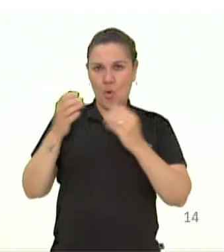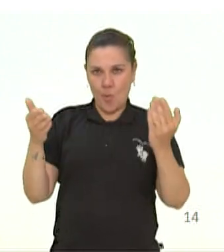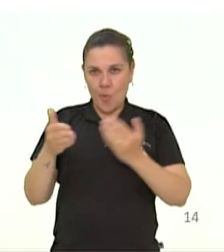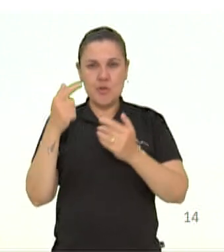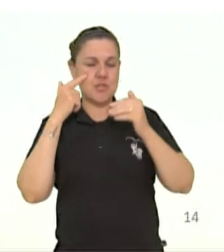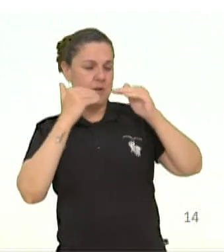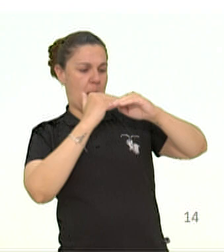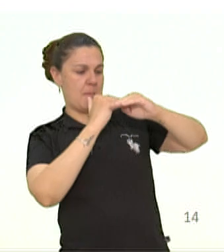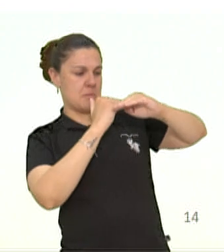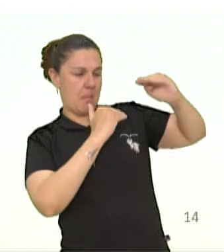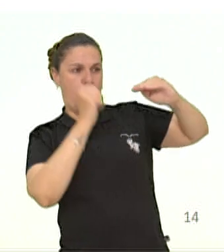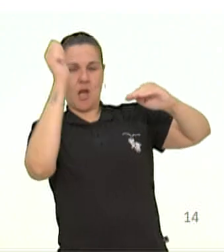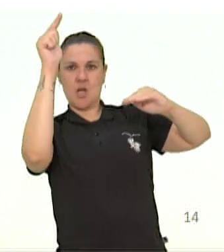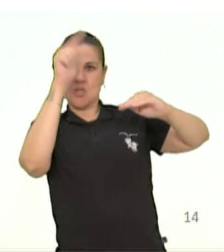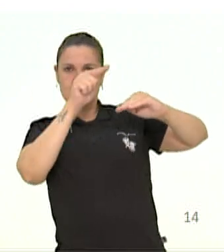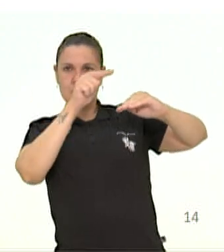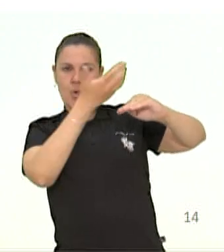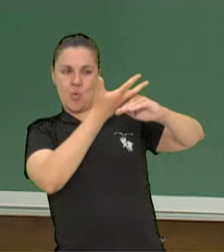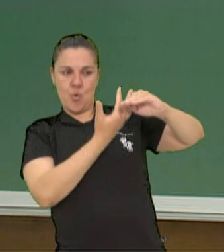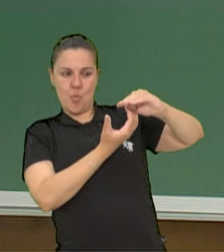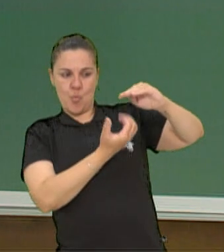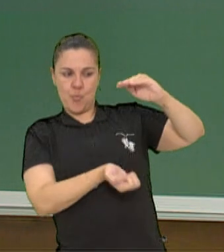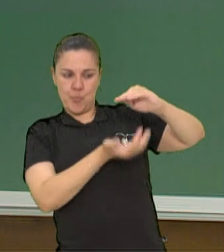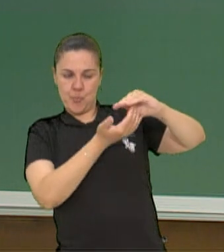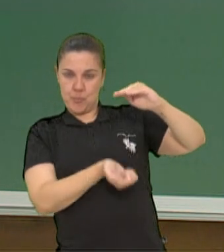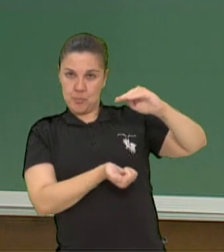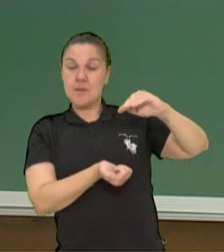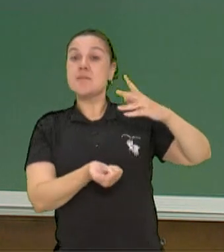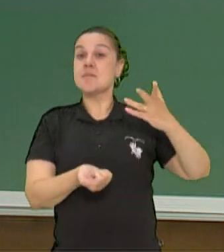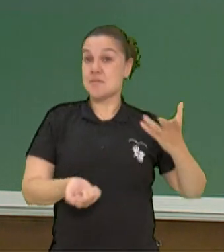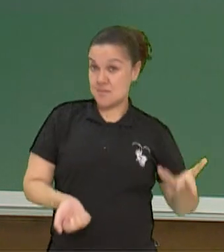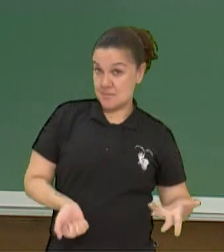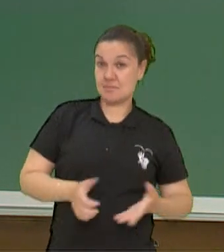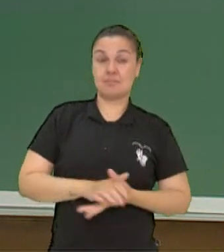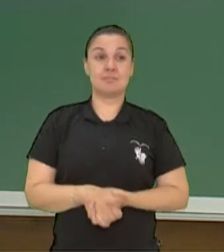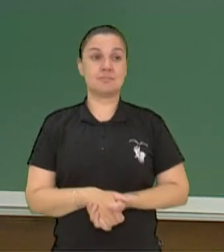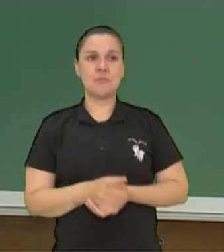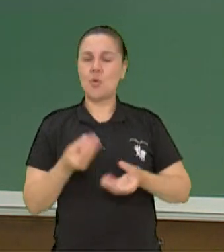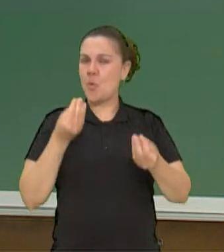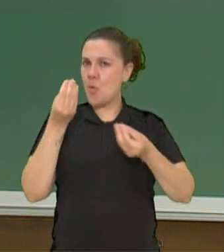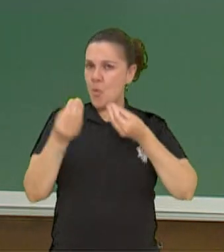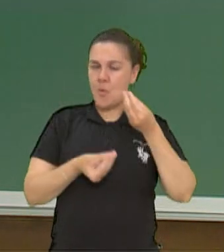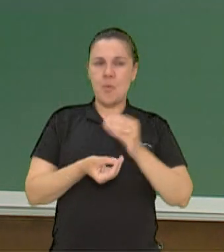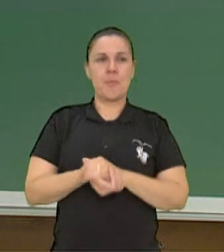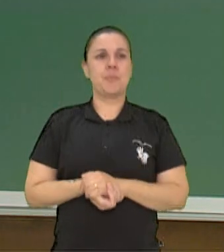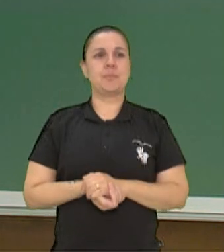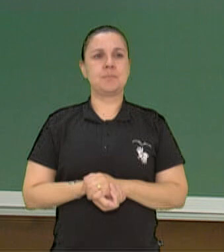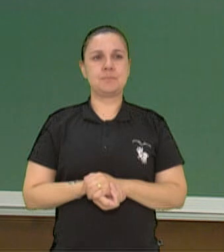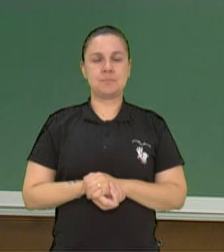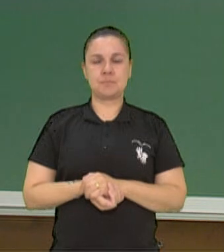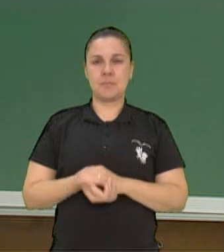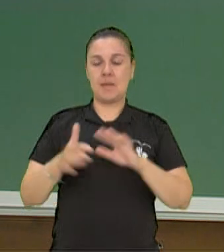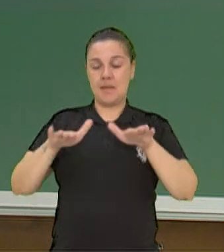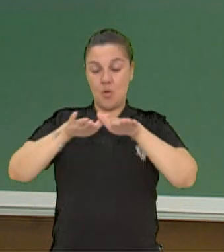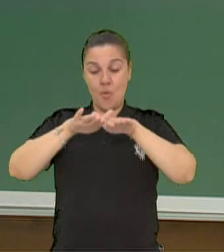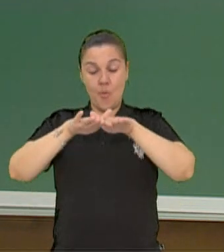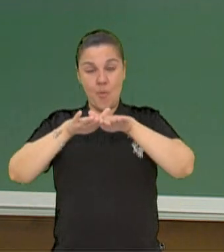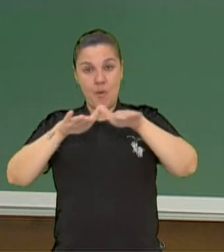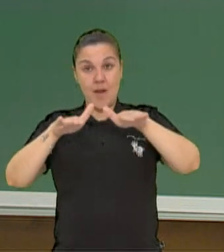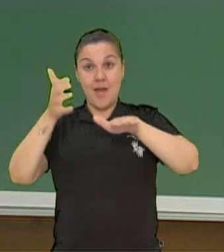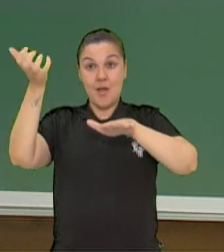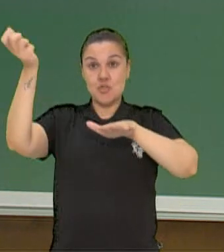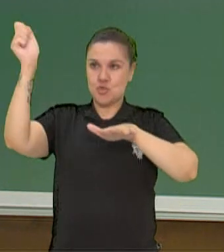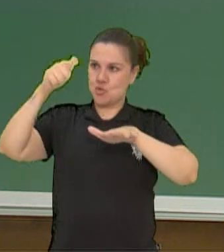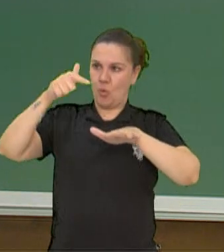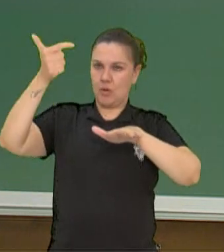as placas fotovoltaicas, pessoal, e a luz consegue arrancar elétrons. Como é que funciona? Pessoal, olha só, essa radiação ela